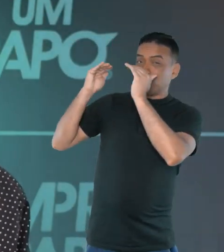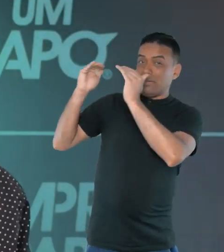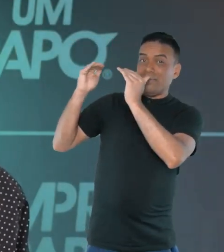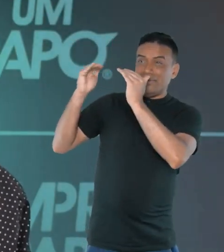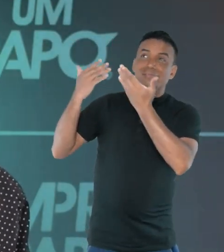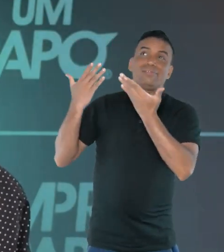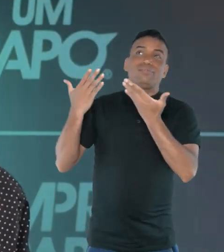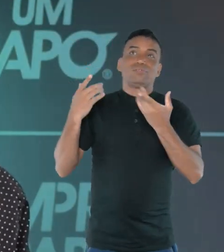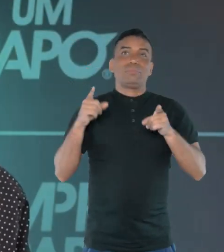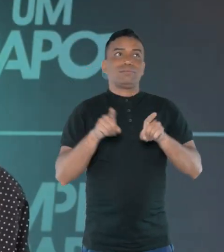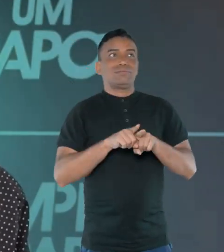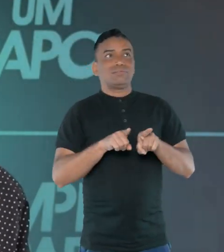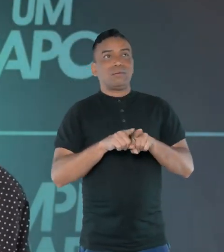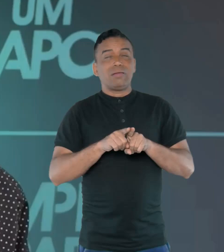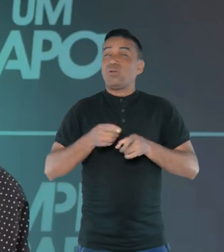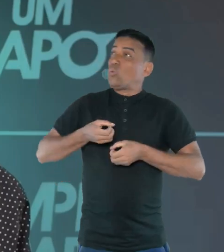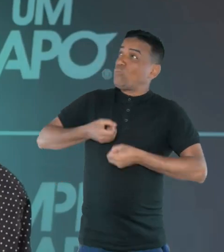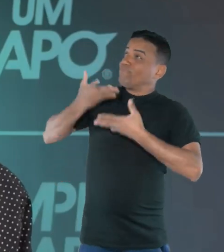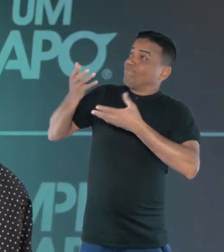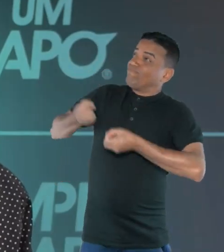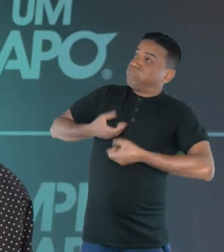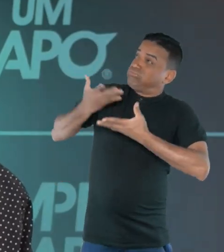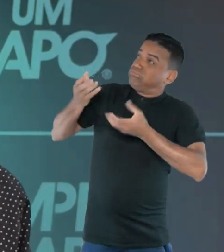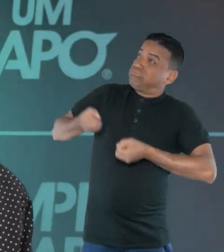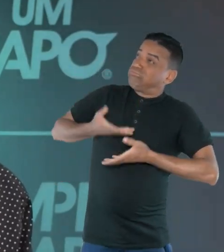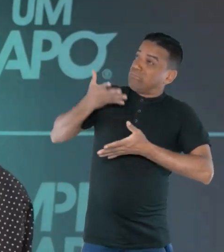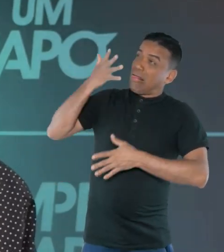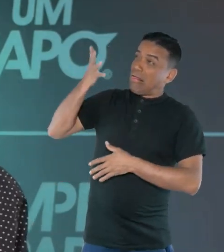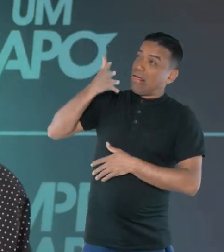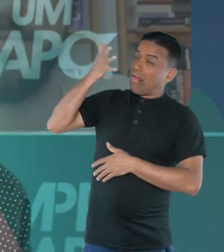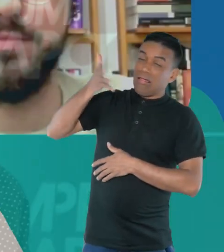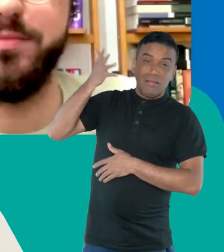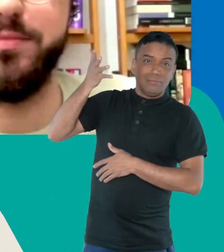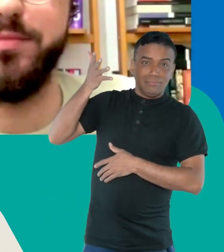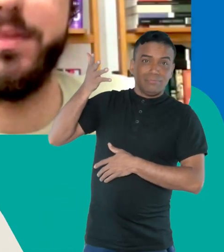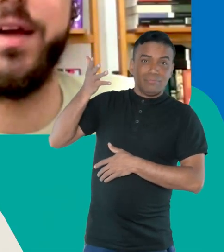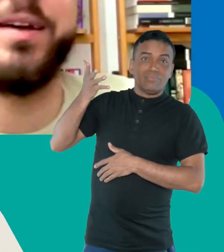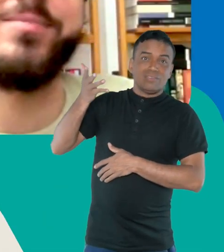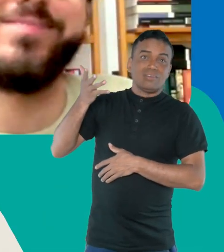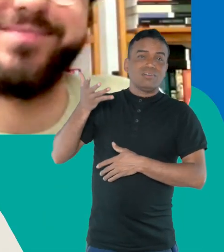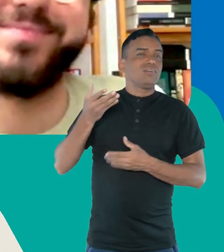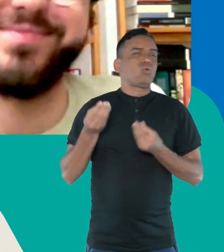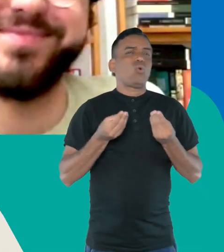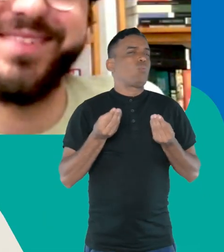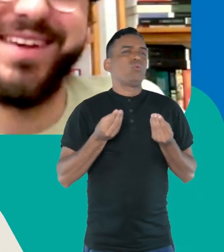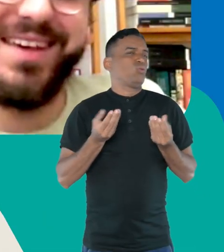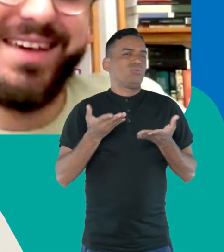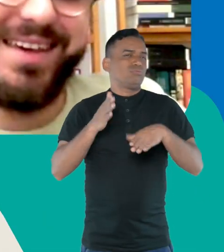tempo num desabafo arrebatador. Como foi para você?